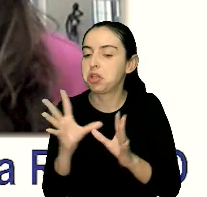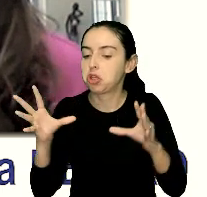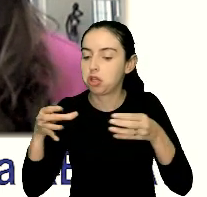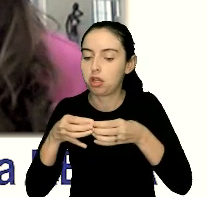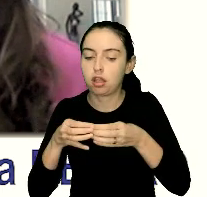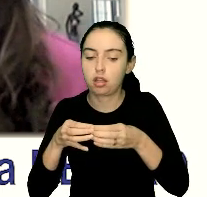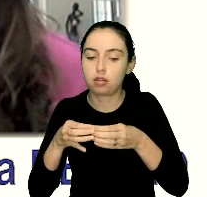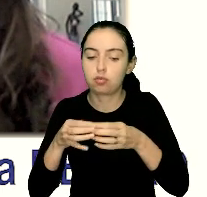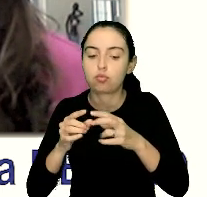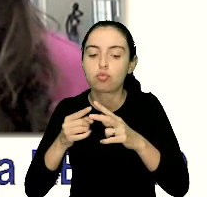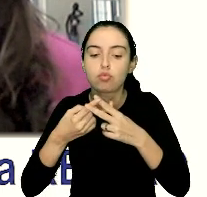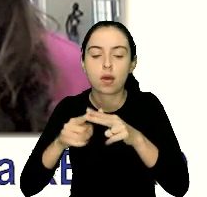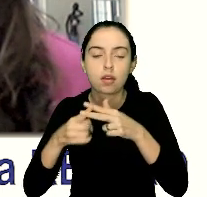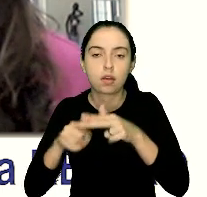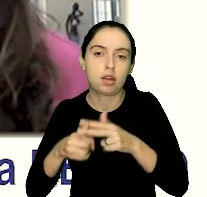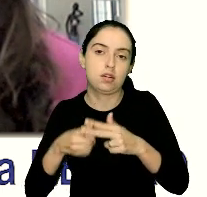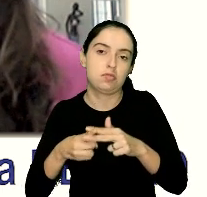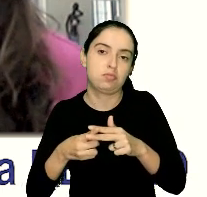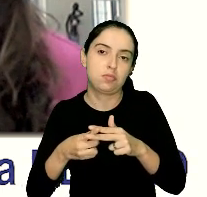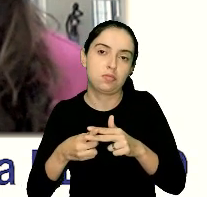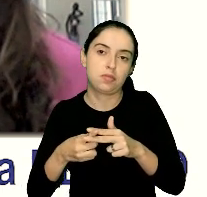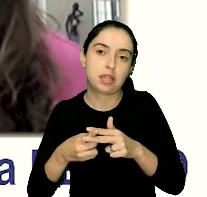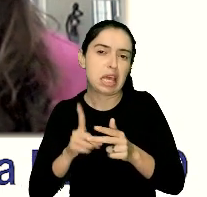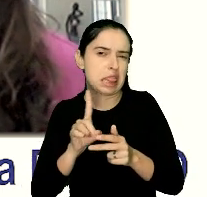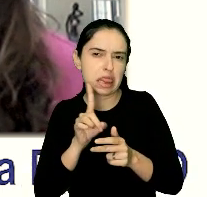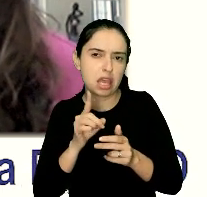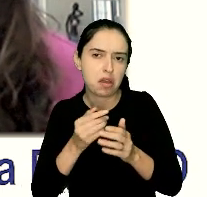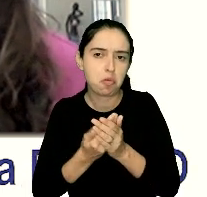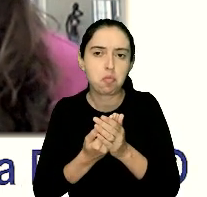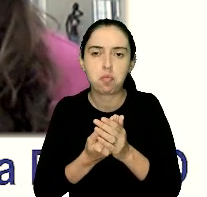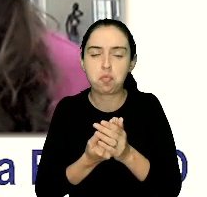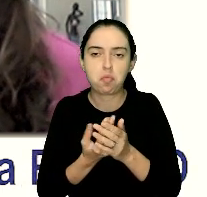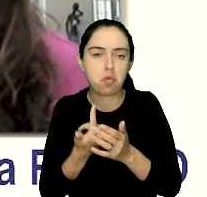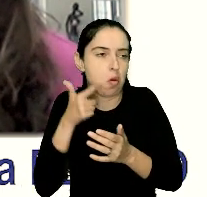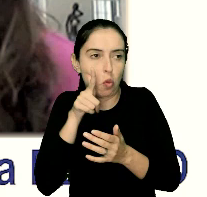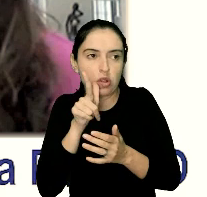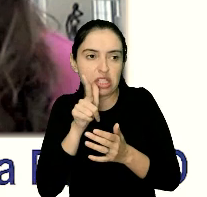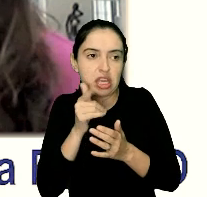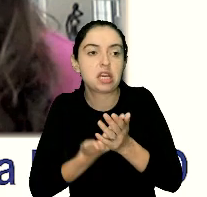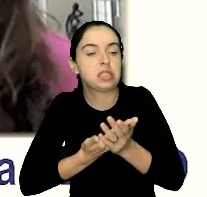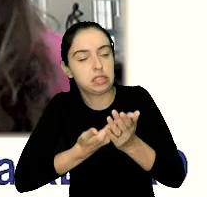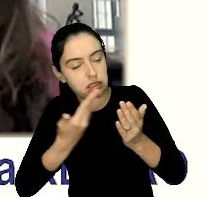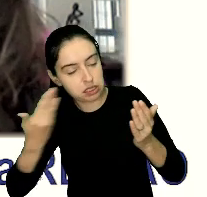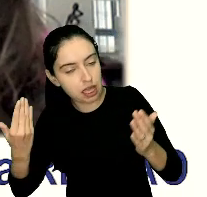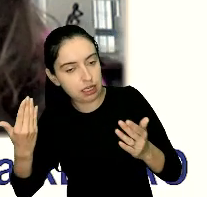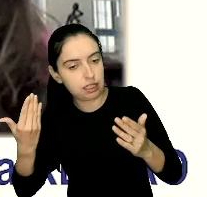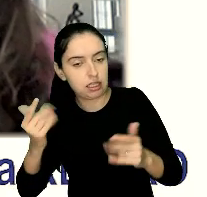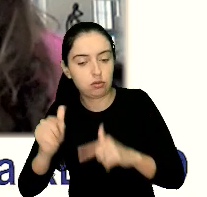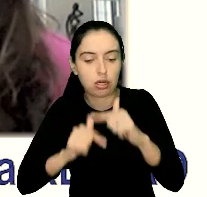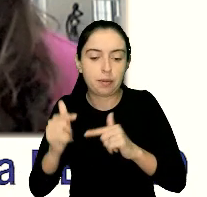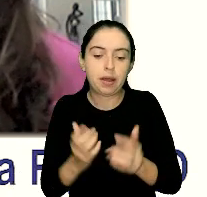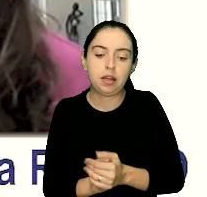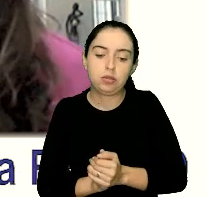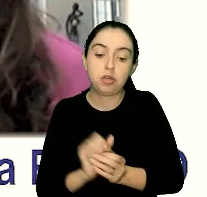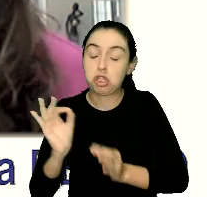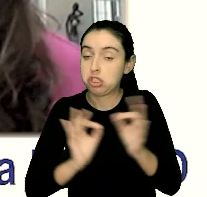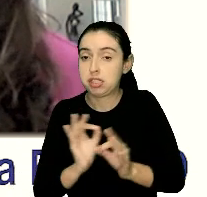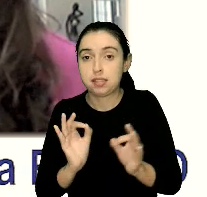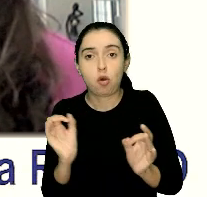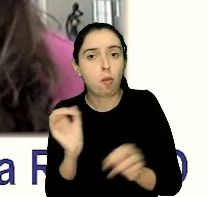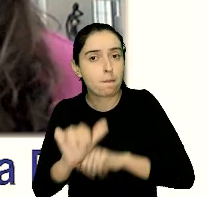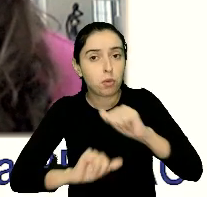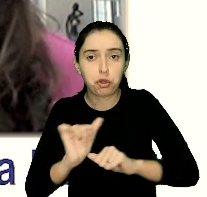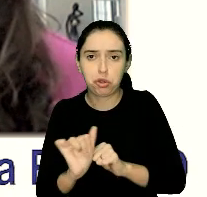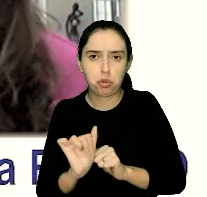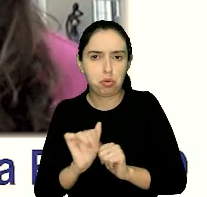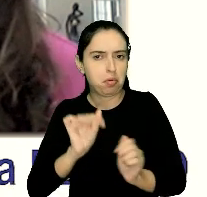não, seria descartada. A gestão não funciona mais assim, porque já se viu que o ser humano